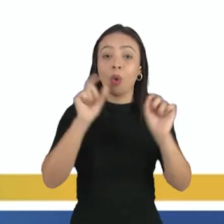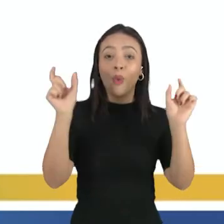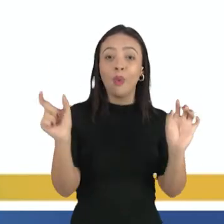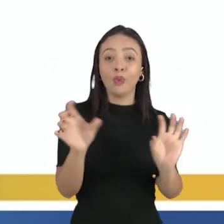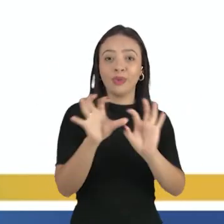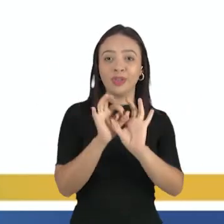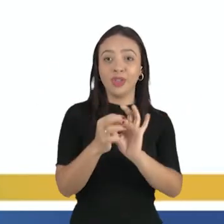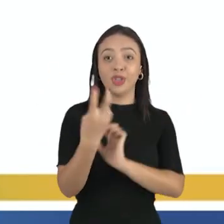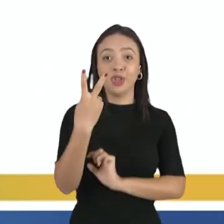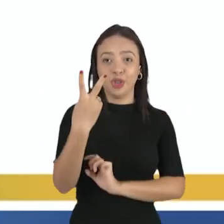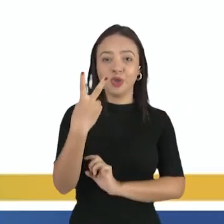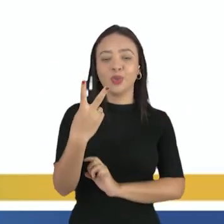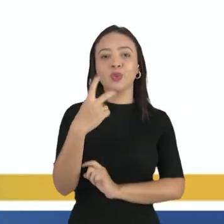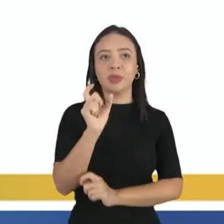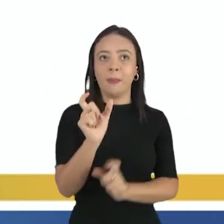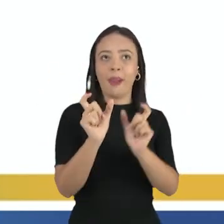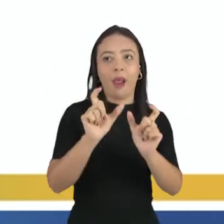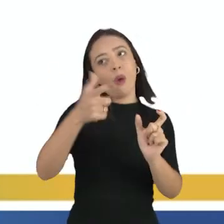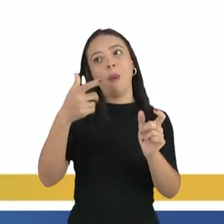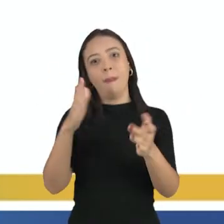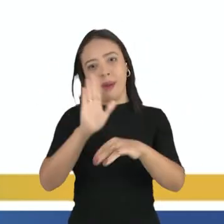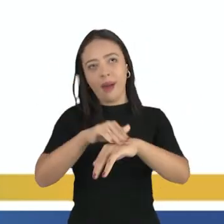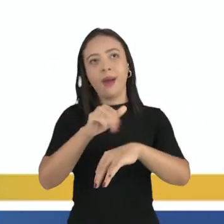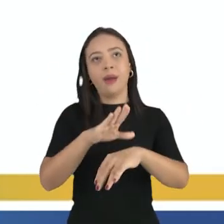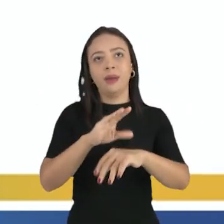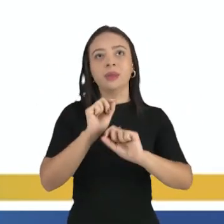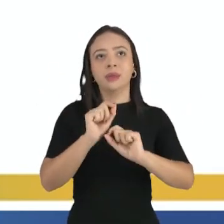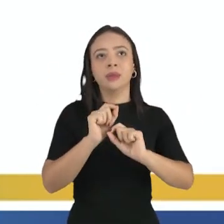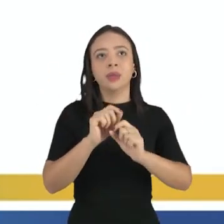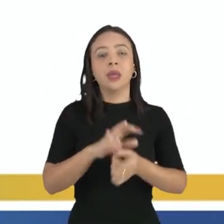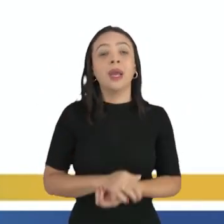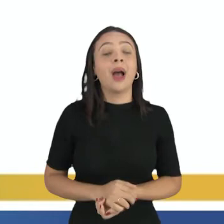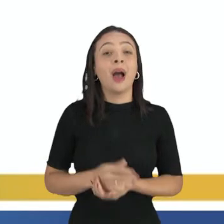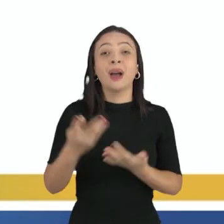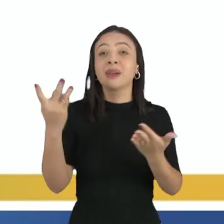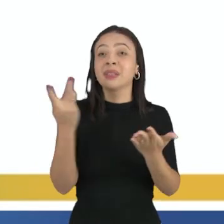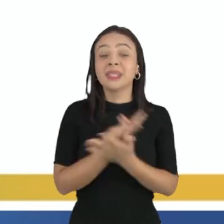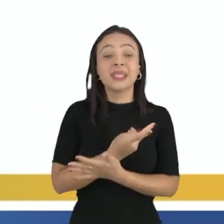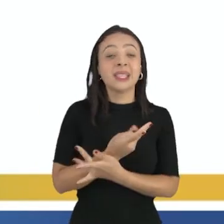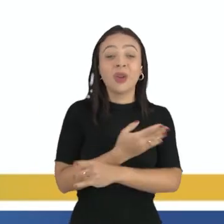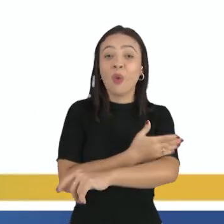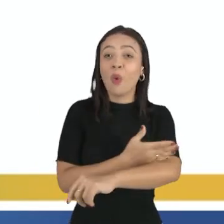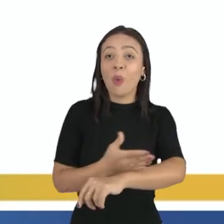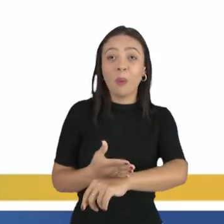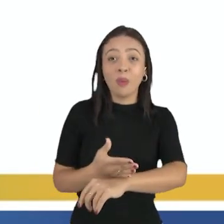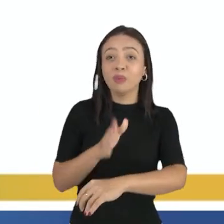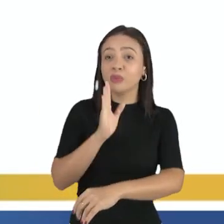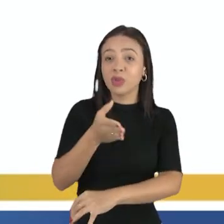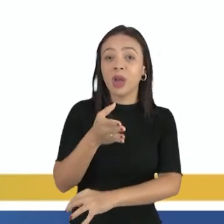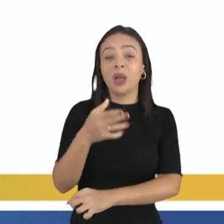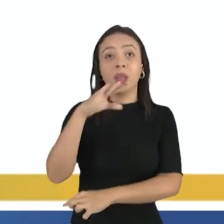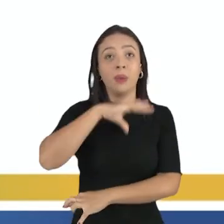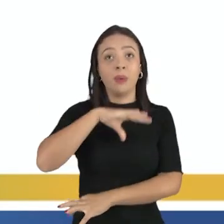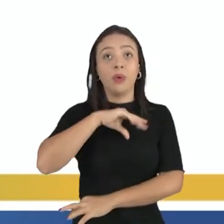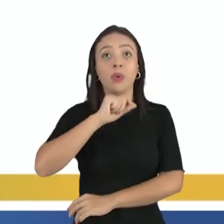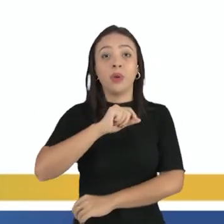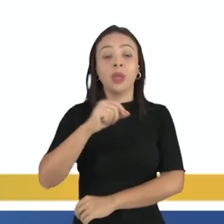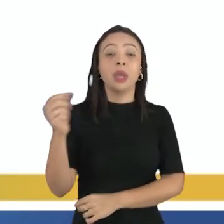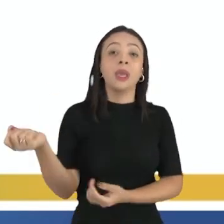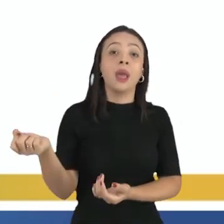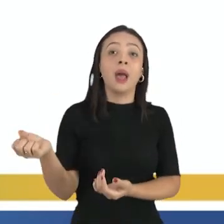junção de duas ou mais palavras, ficaram tão comuns na língua portuguesa que o novo acordo